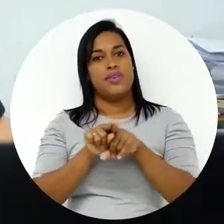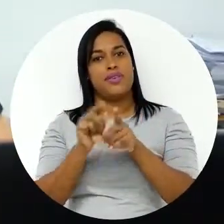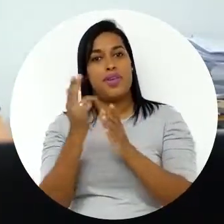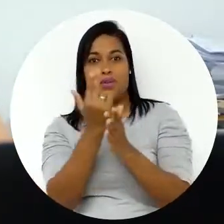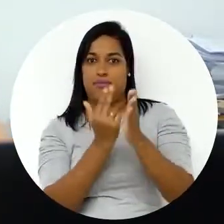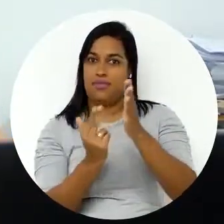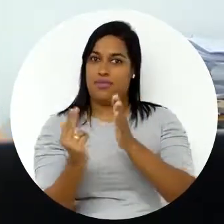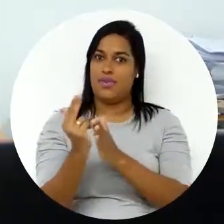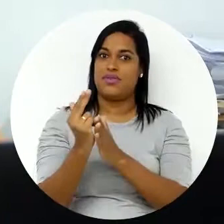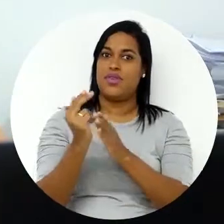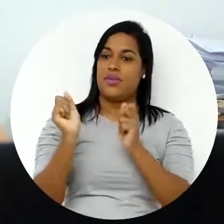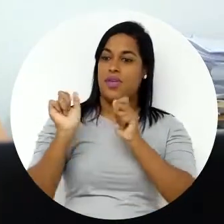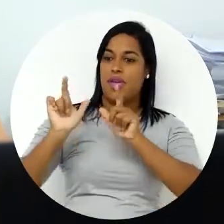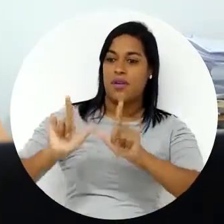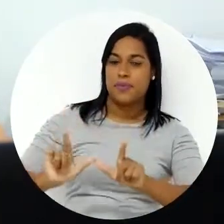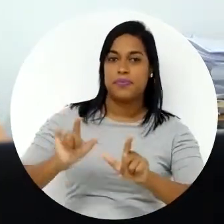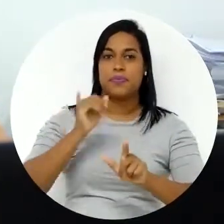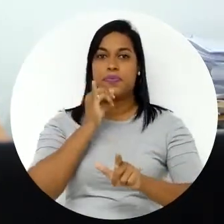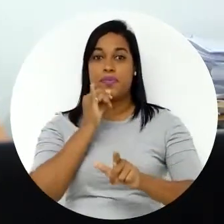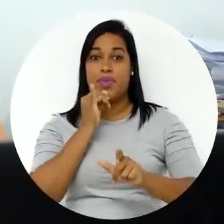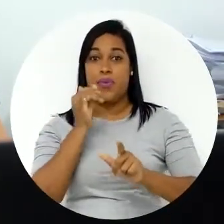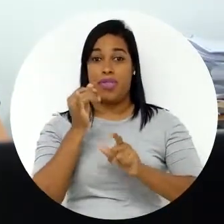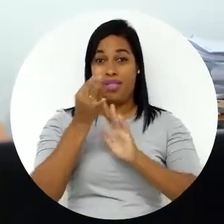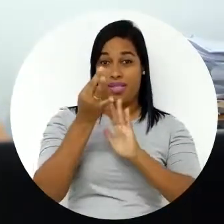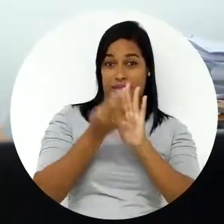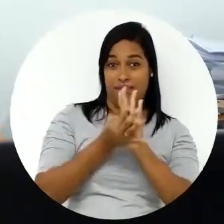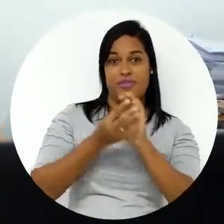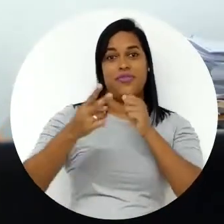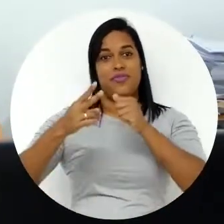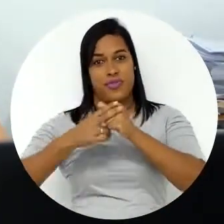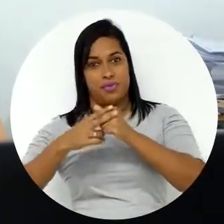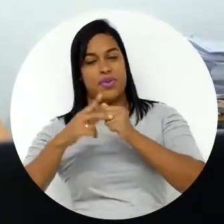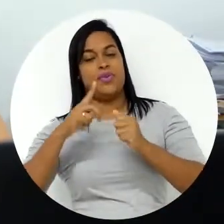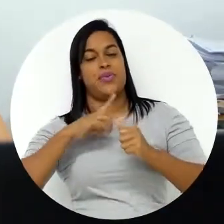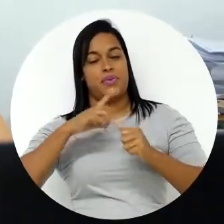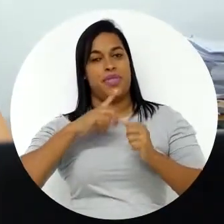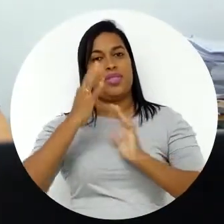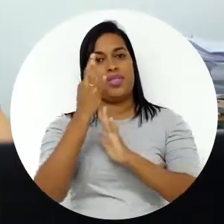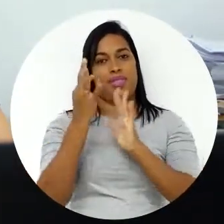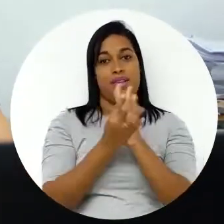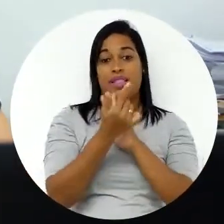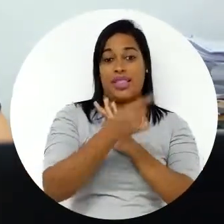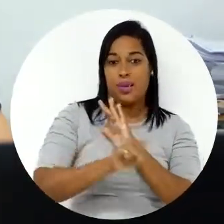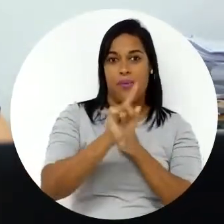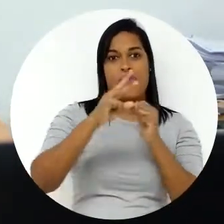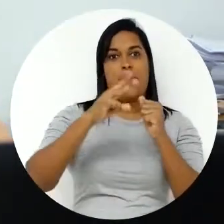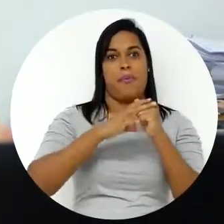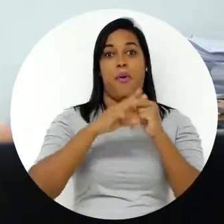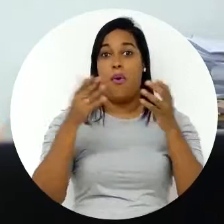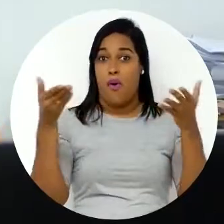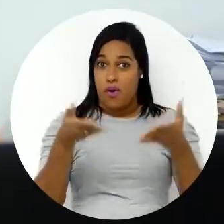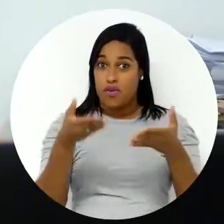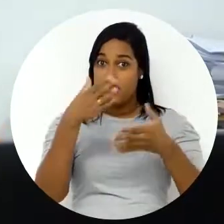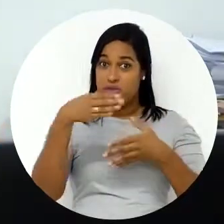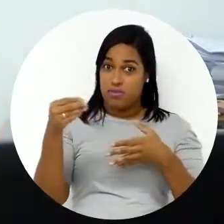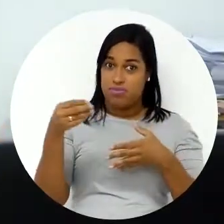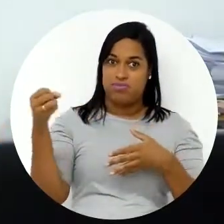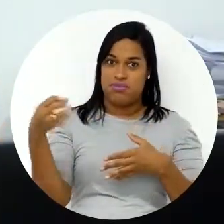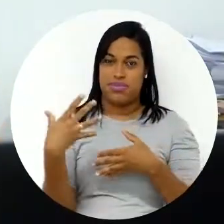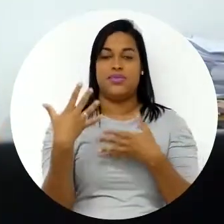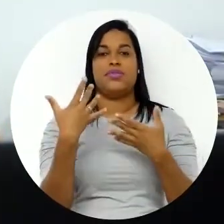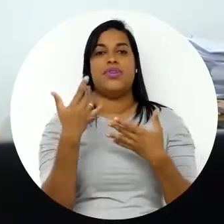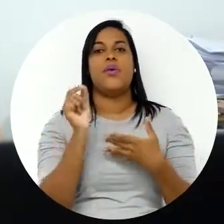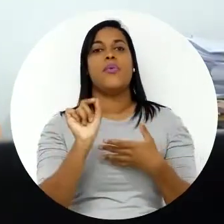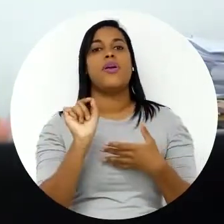imagem, que a gente chama do texto imagético. Então o texto verbal e o texto não verbal eles dialogam muito na relação que existe hoje da modernidade, porque